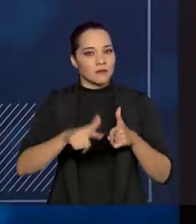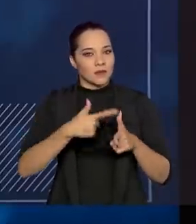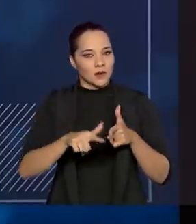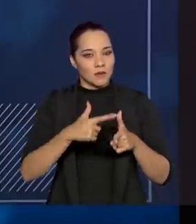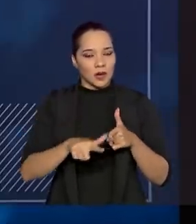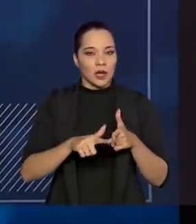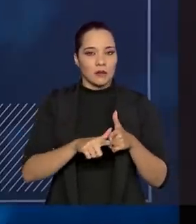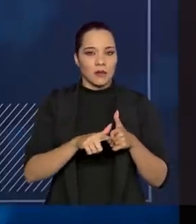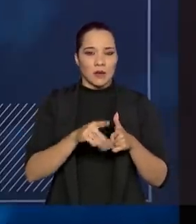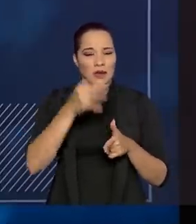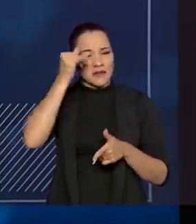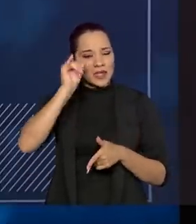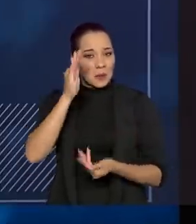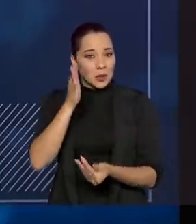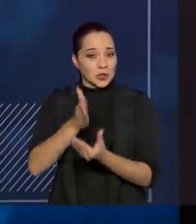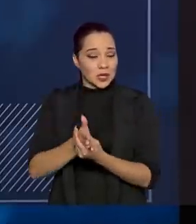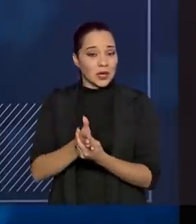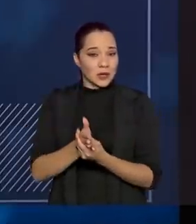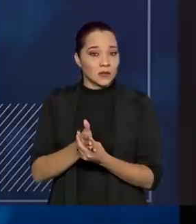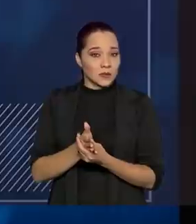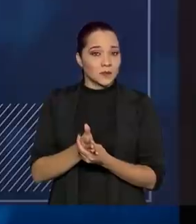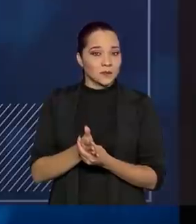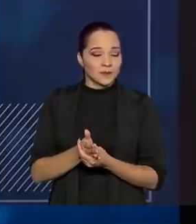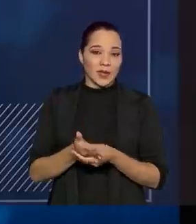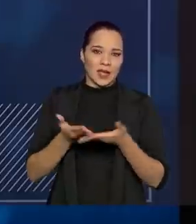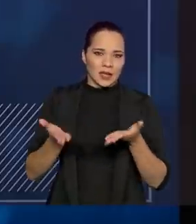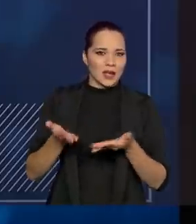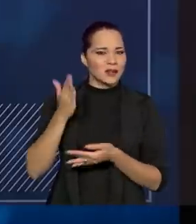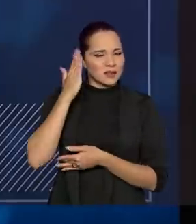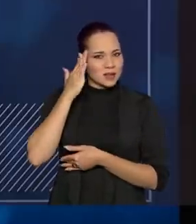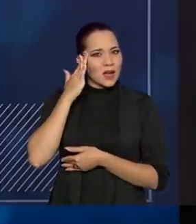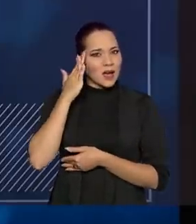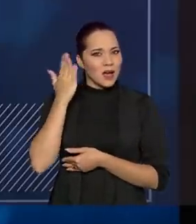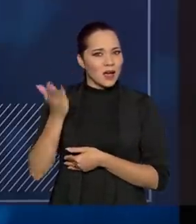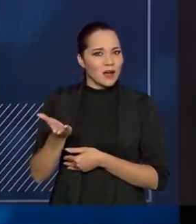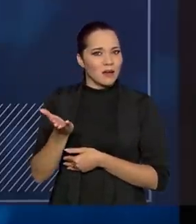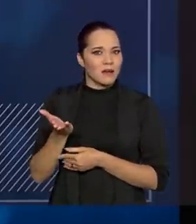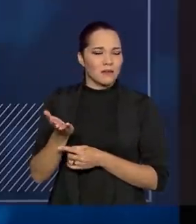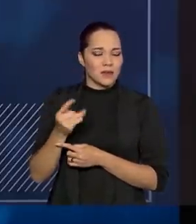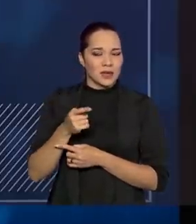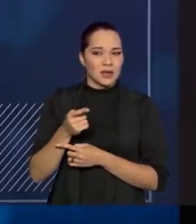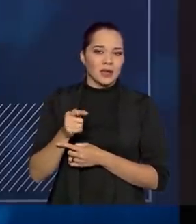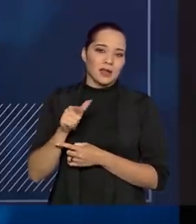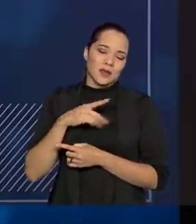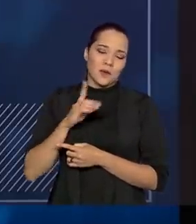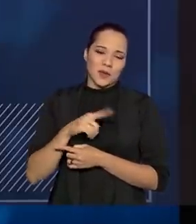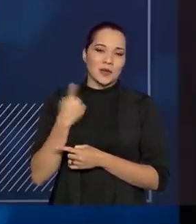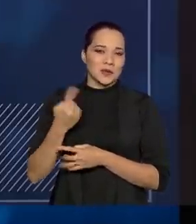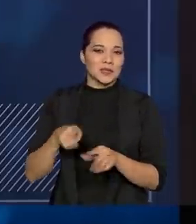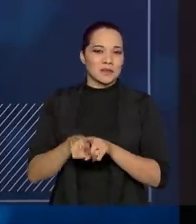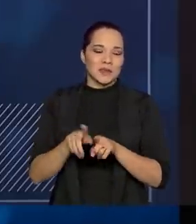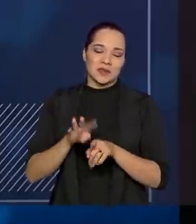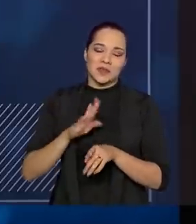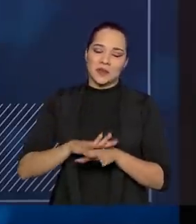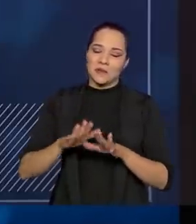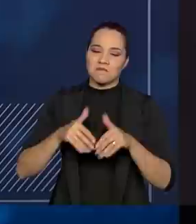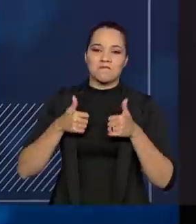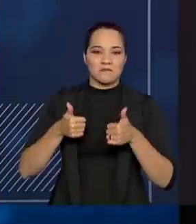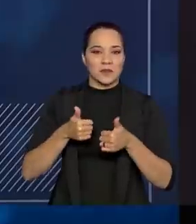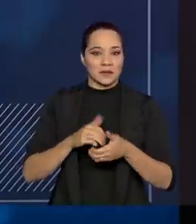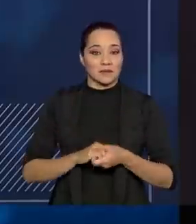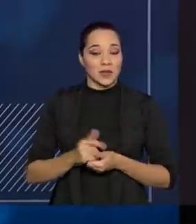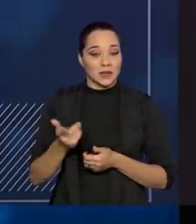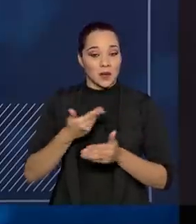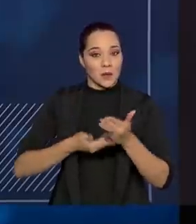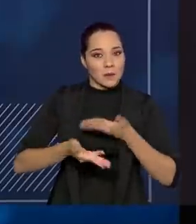da desjudicialização, e eles reconhecem, né, ou seja, aqueles que são responsáveis reconhecem, para nós também isso é muito positivo. Então, é uma